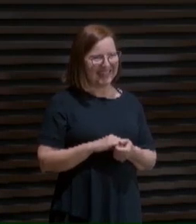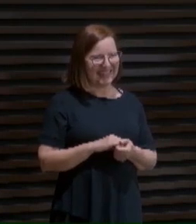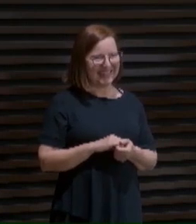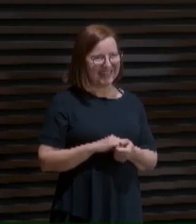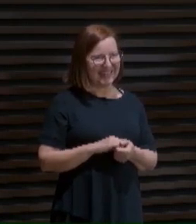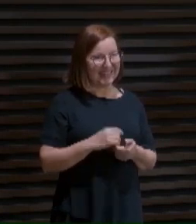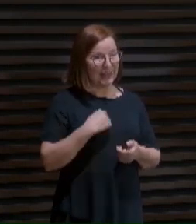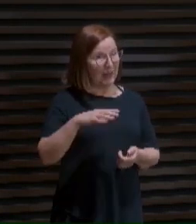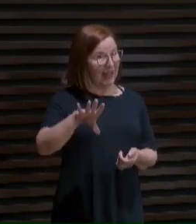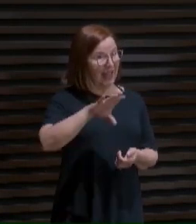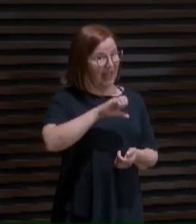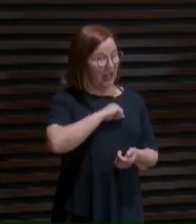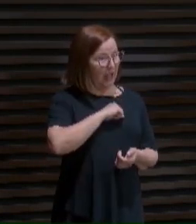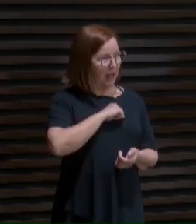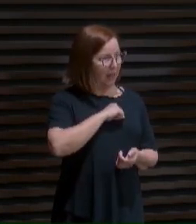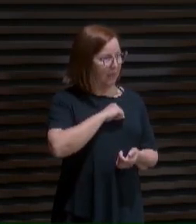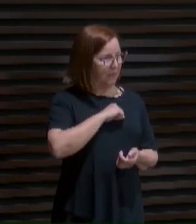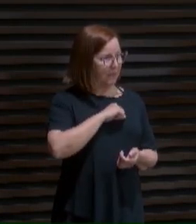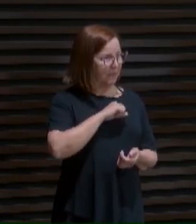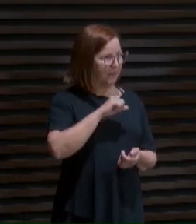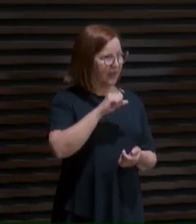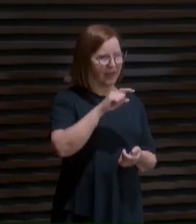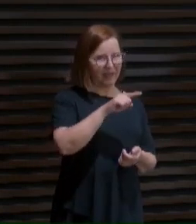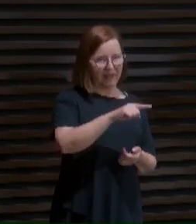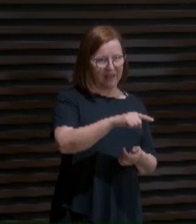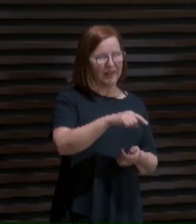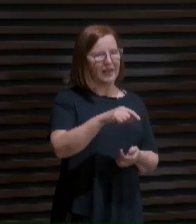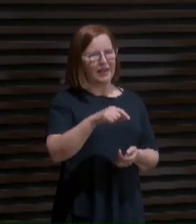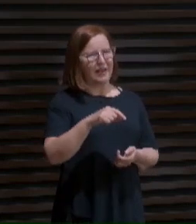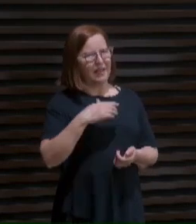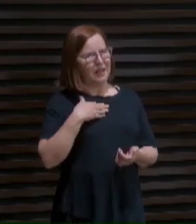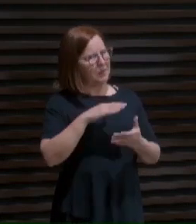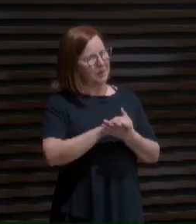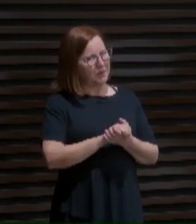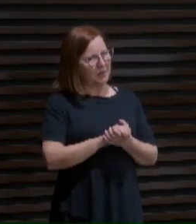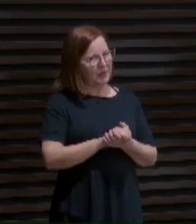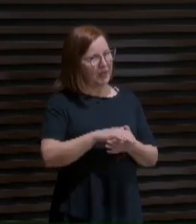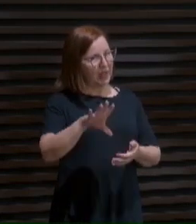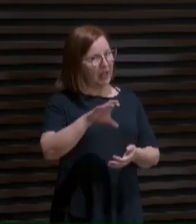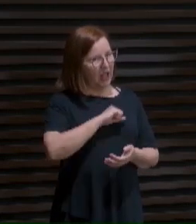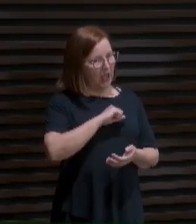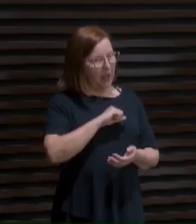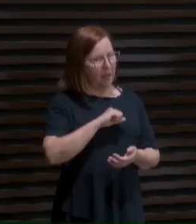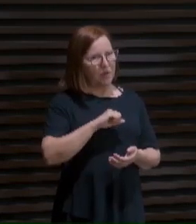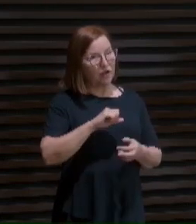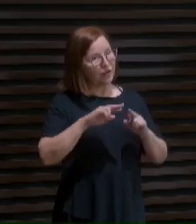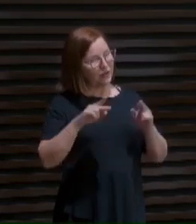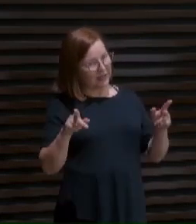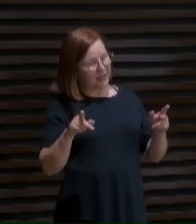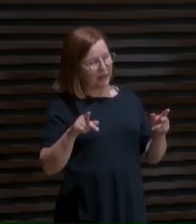Eu amo Fernando, eu amo minha mulher, com amores diferentes, mas amor. A minha mulher eu amo